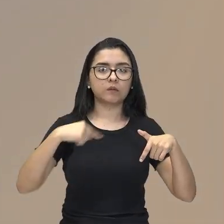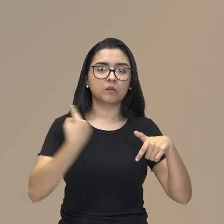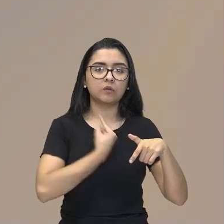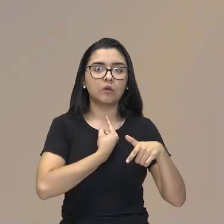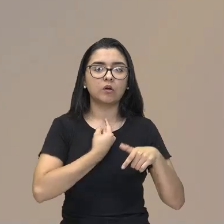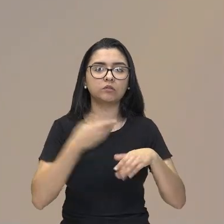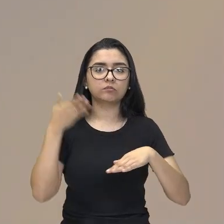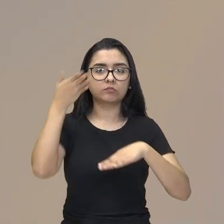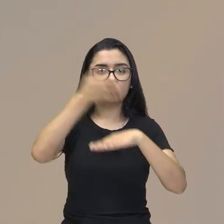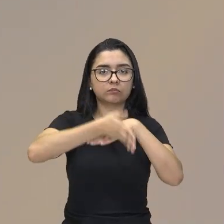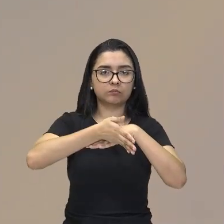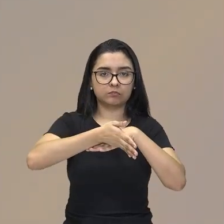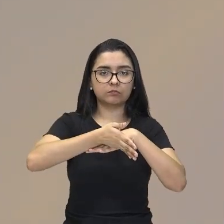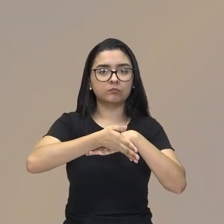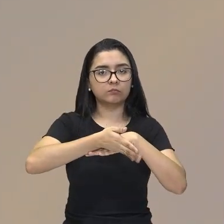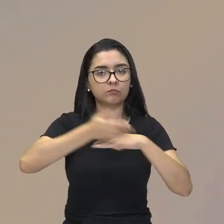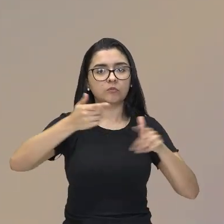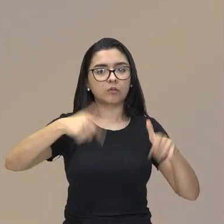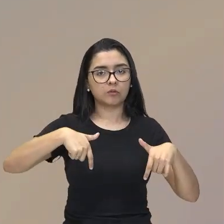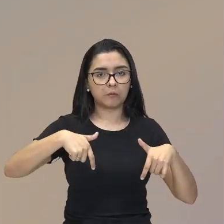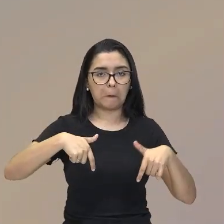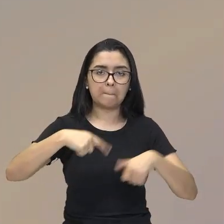estamos colocados naquele momento.